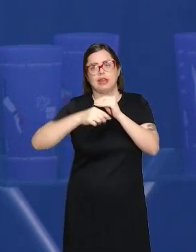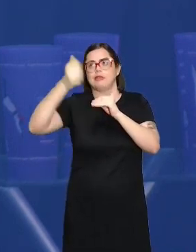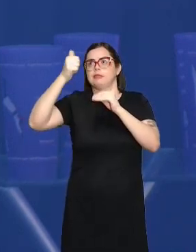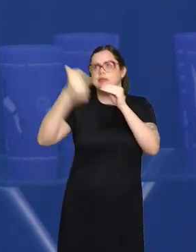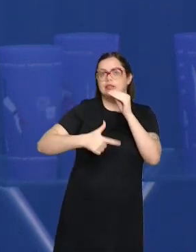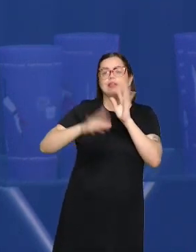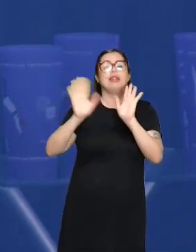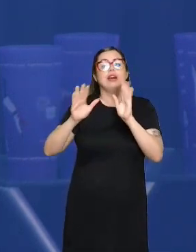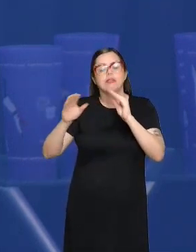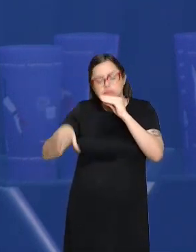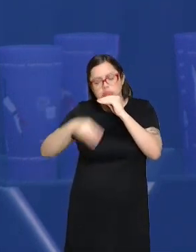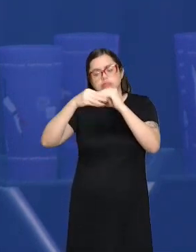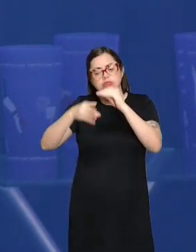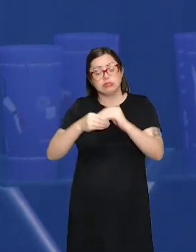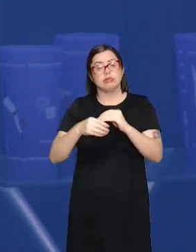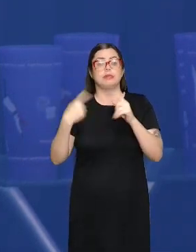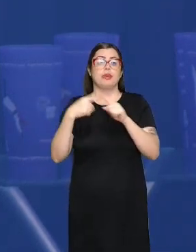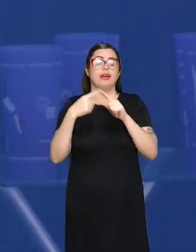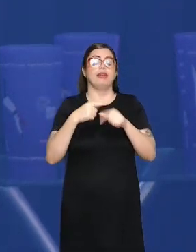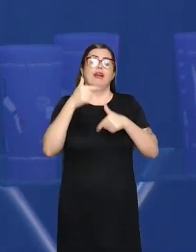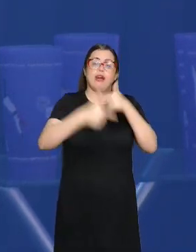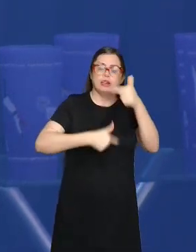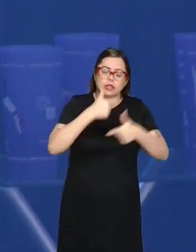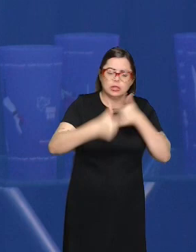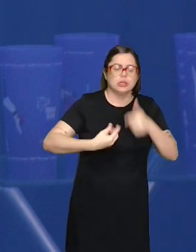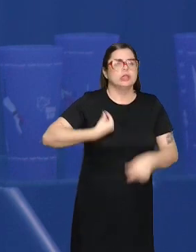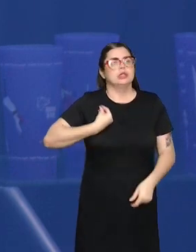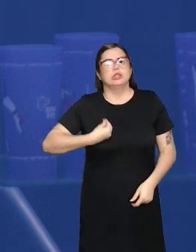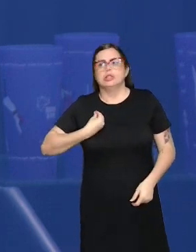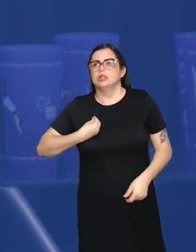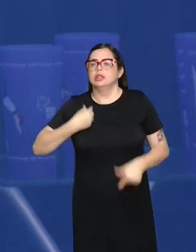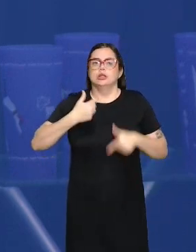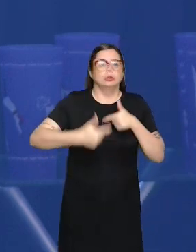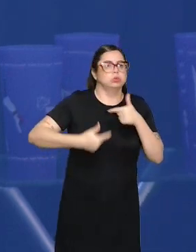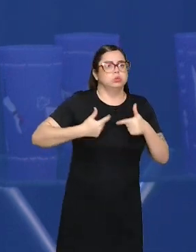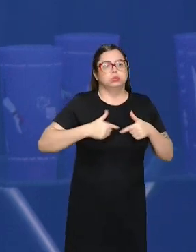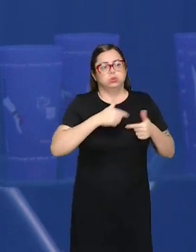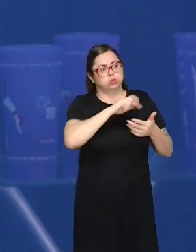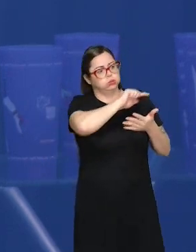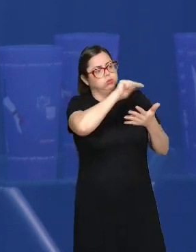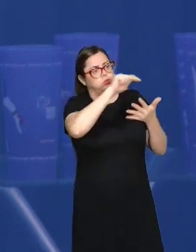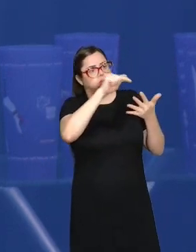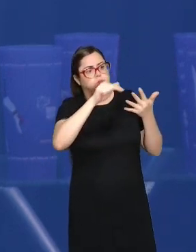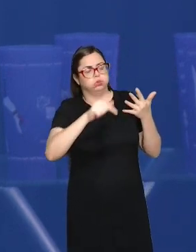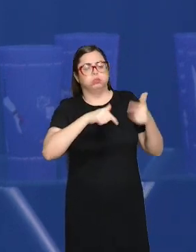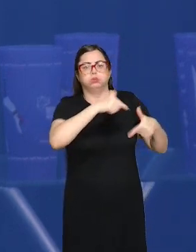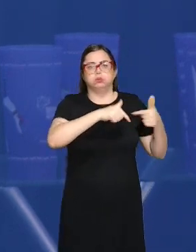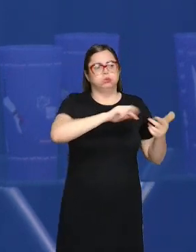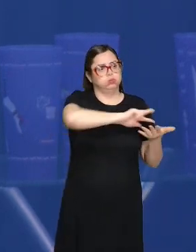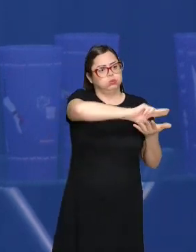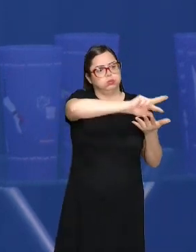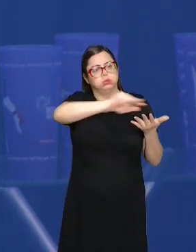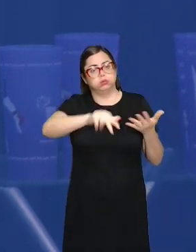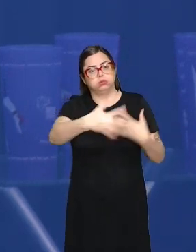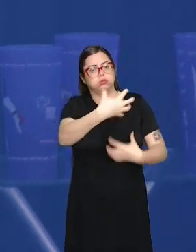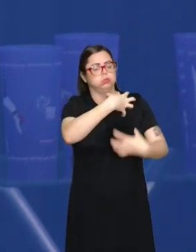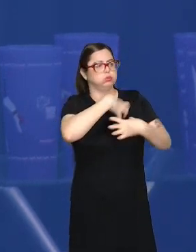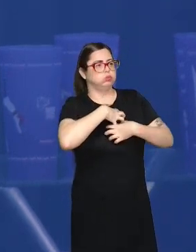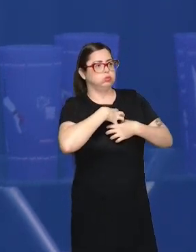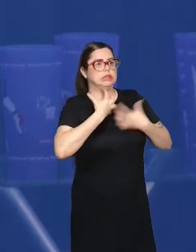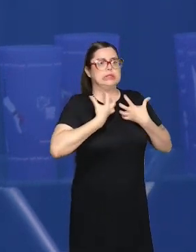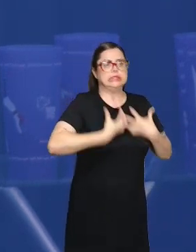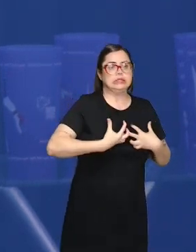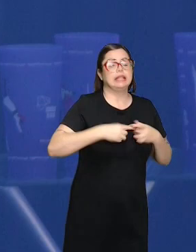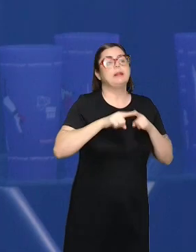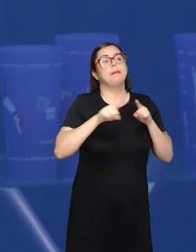fática, ela não deixa de existir, ela continua existindo. E se nós não tivermos essa compreensão do modelo de como utilizar a tecnologia a nosso